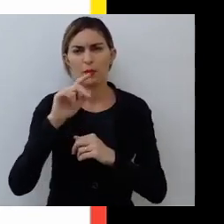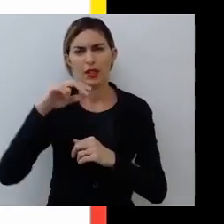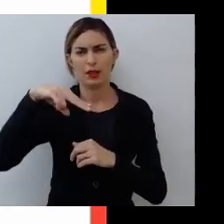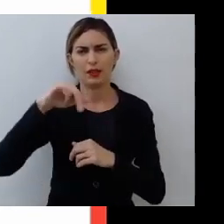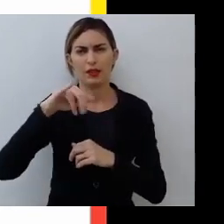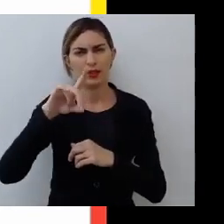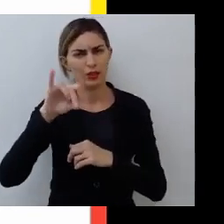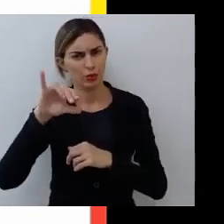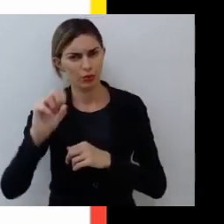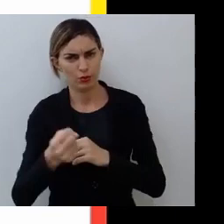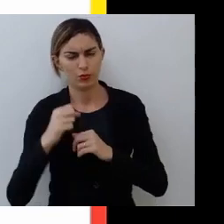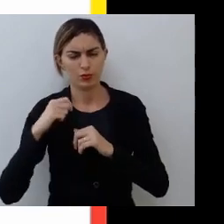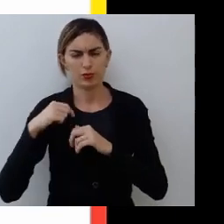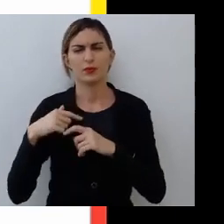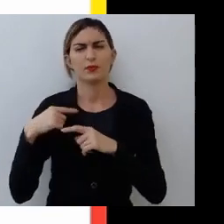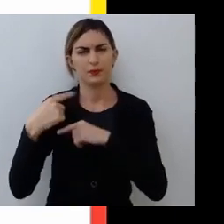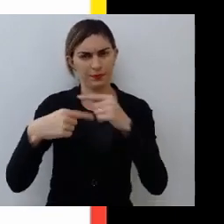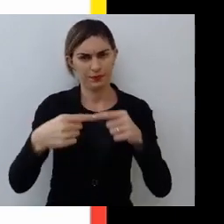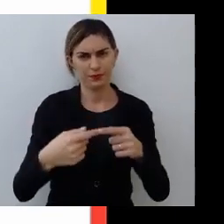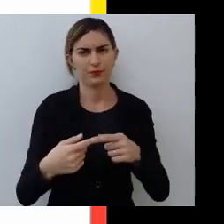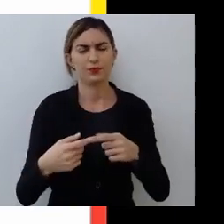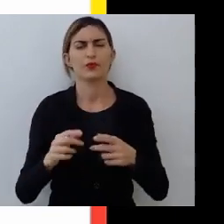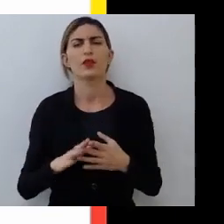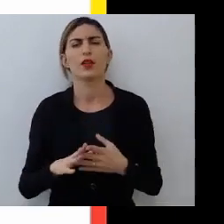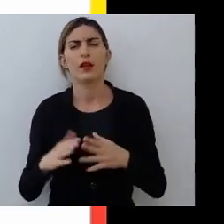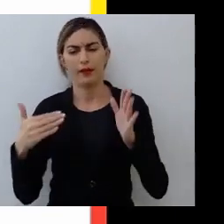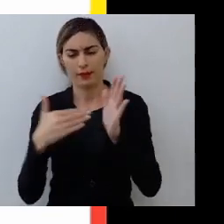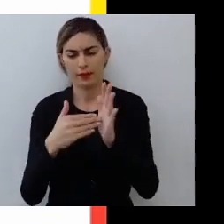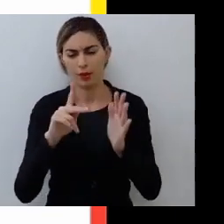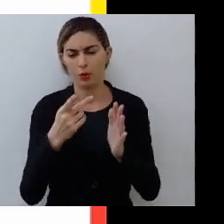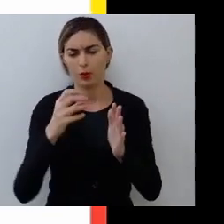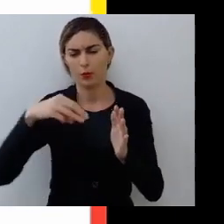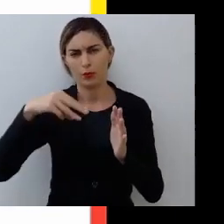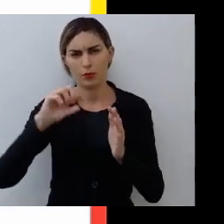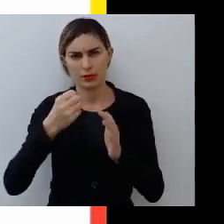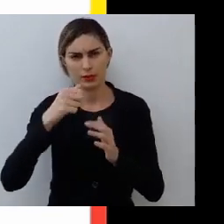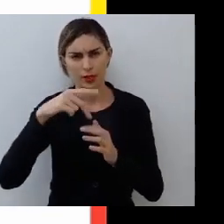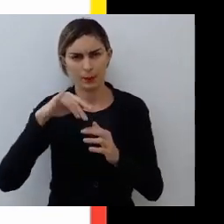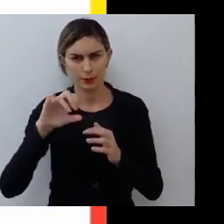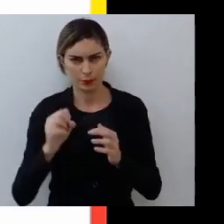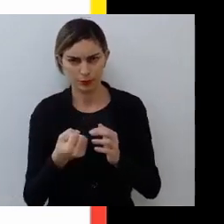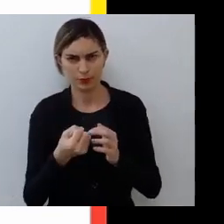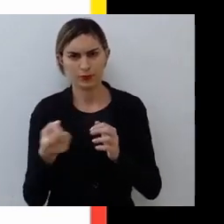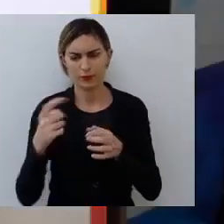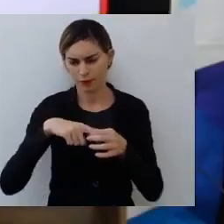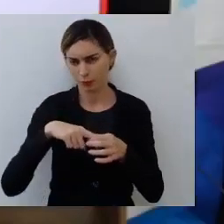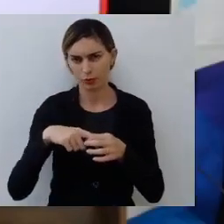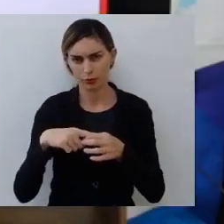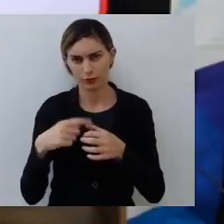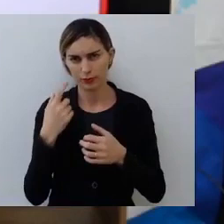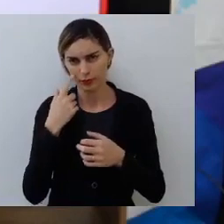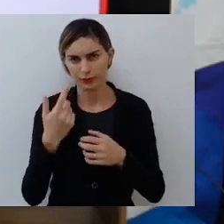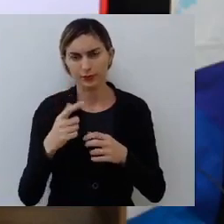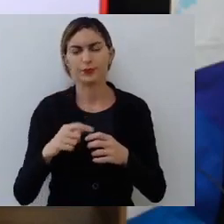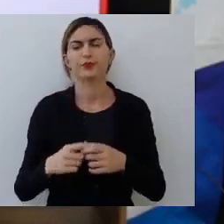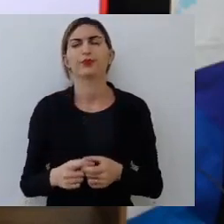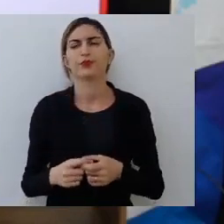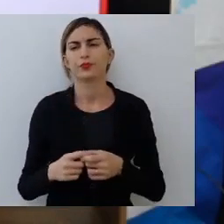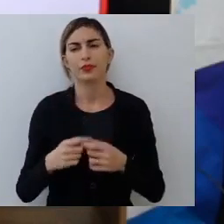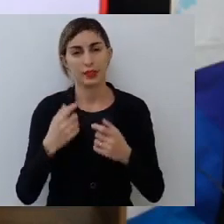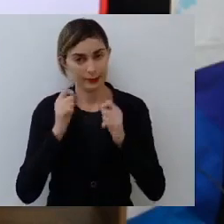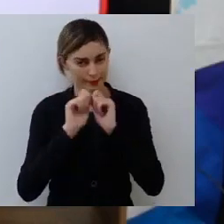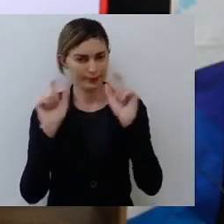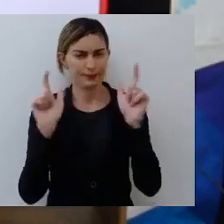a partir dos Australopithecus até o Homo sapiens sapiens, tá? Volto aqui pro tio. Voltou? Então, ó,